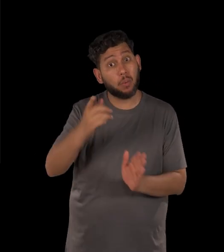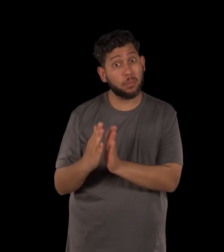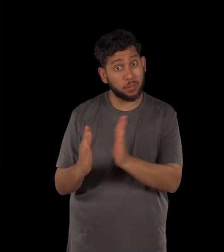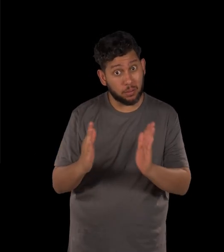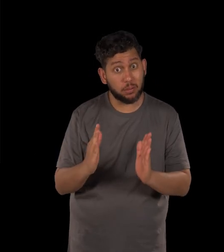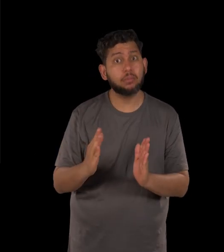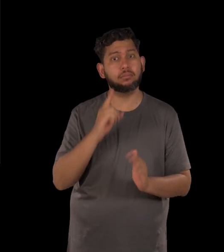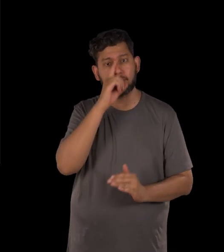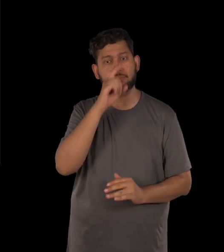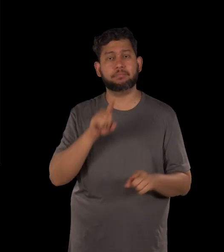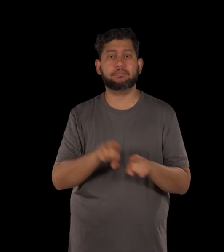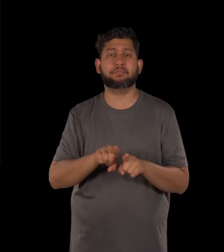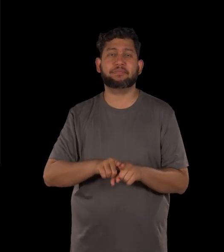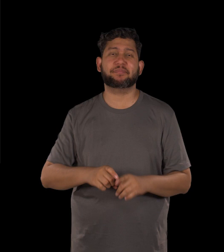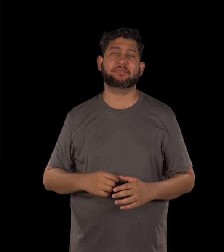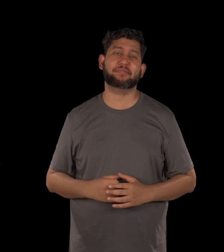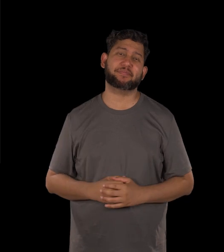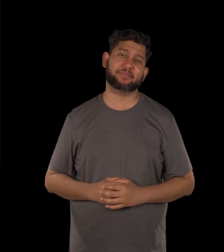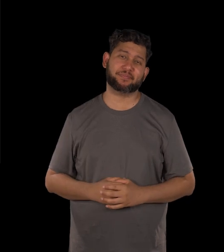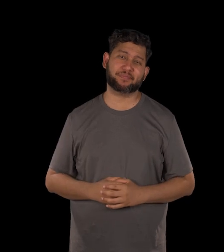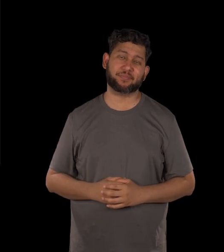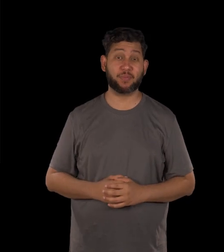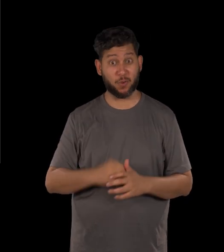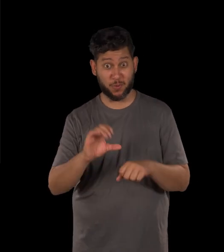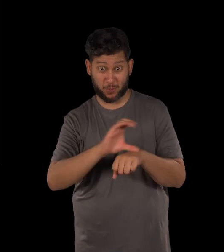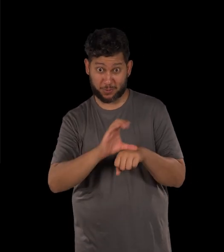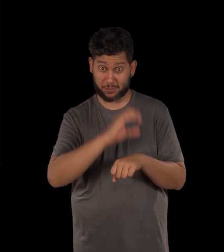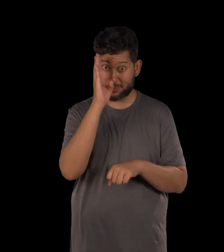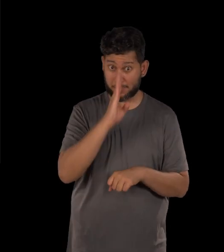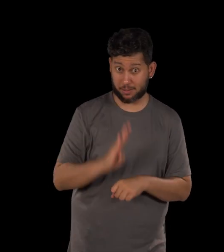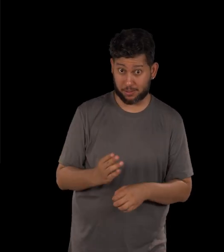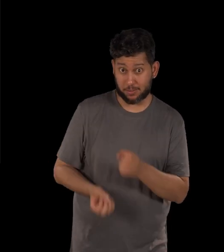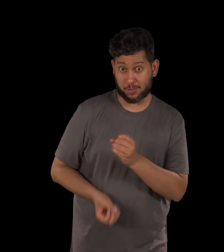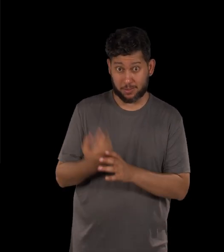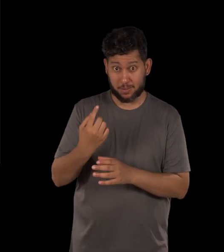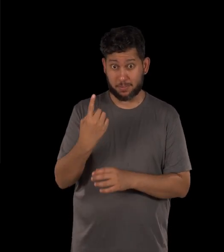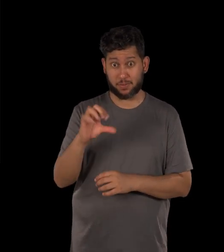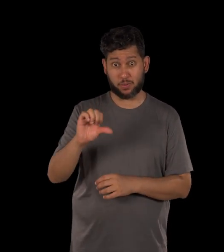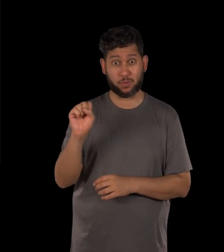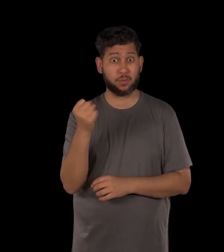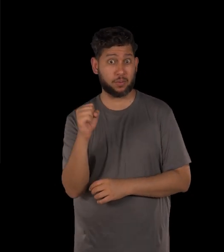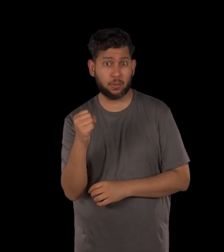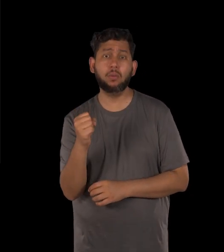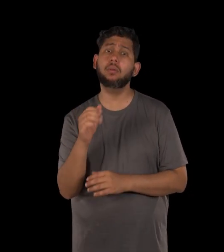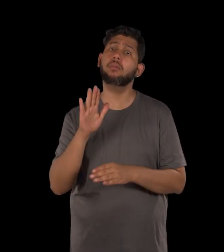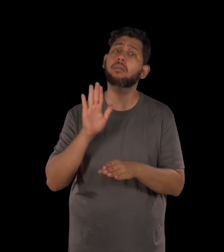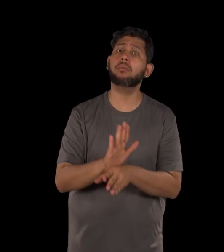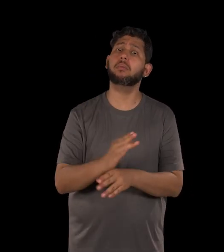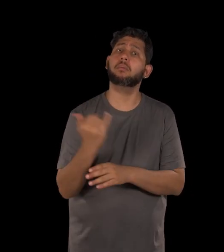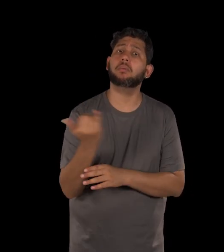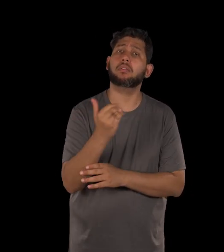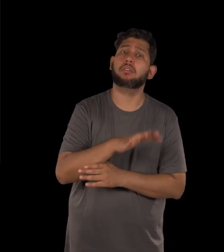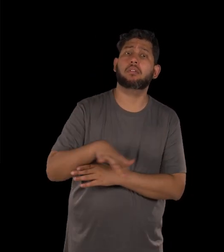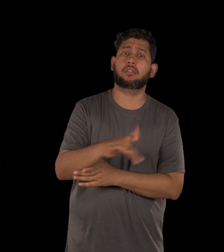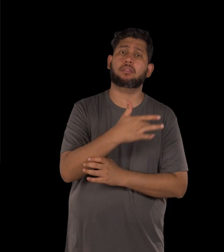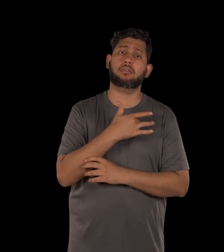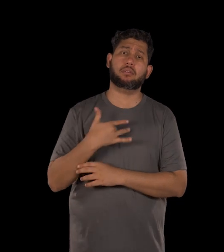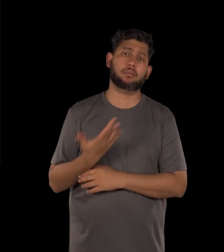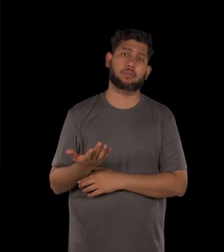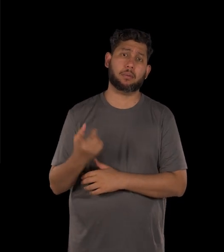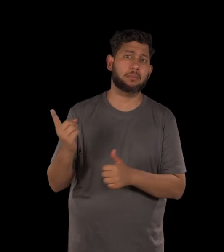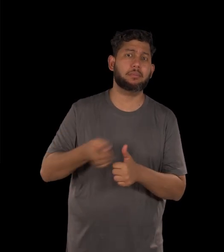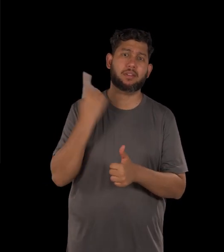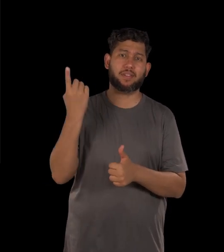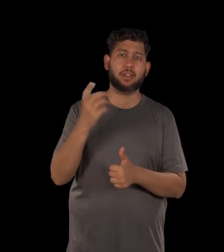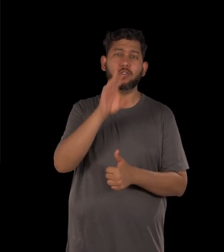Brasileira, promulgada em 1988, representou avanços para o setor de saúde, pois, pela primeira vez, o direito à